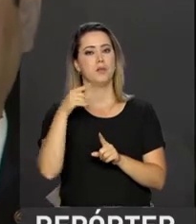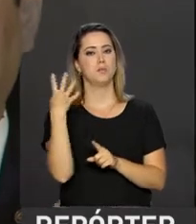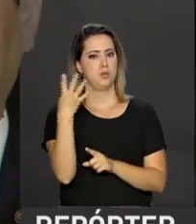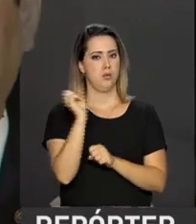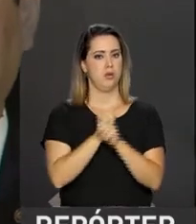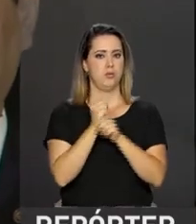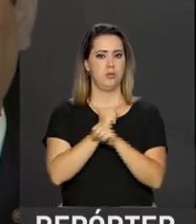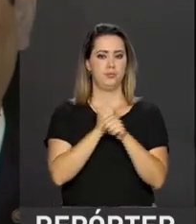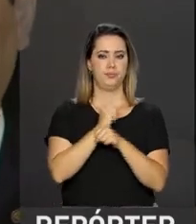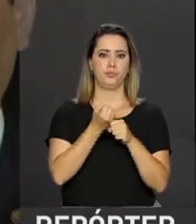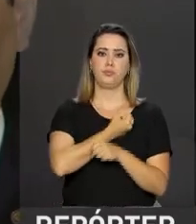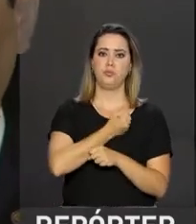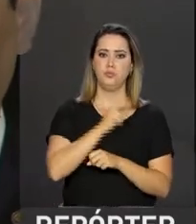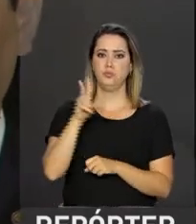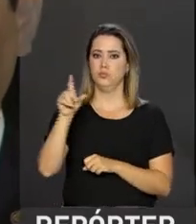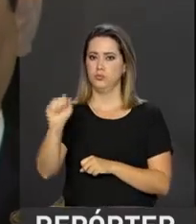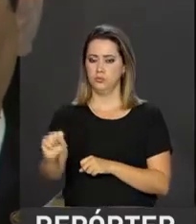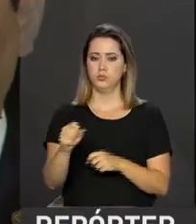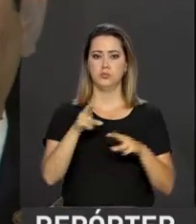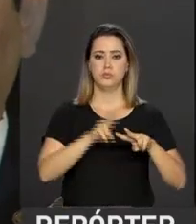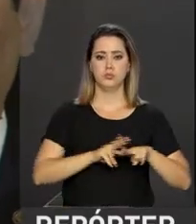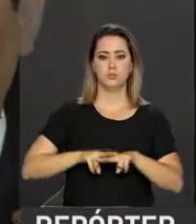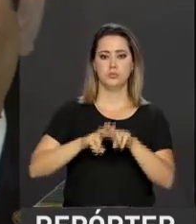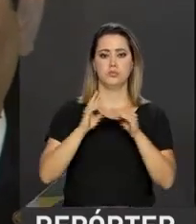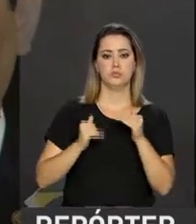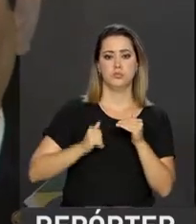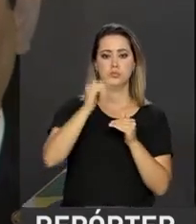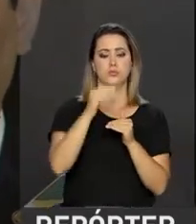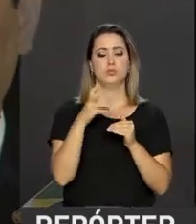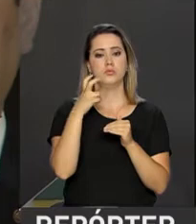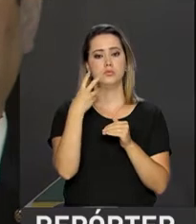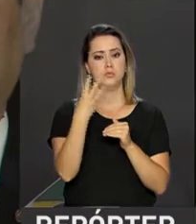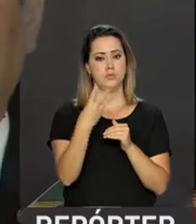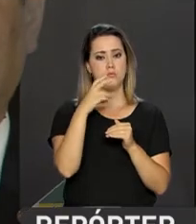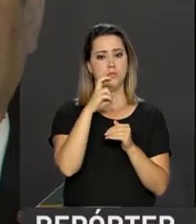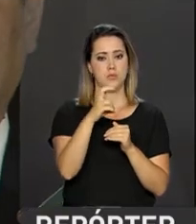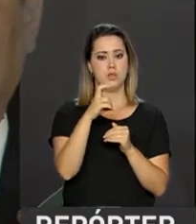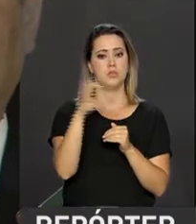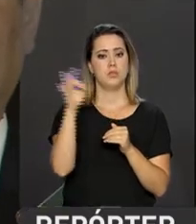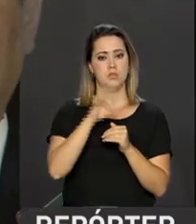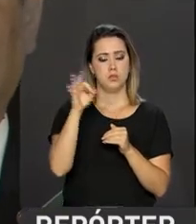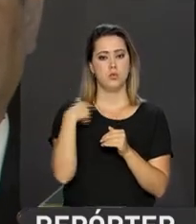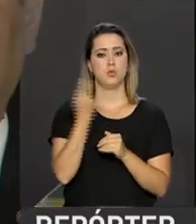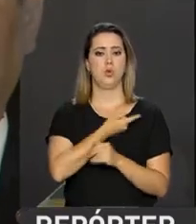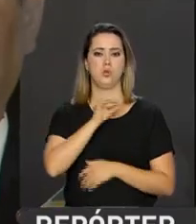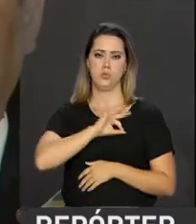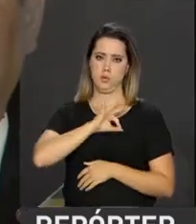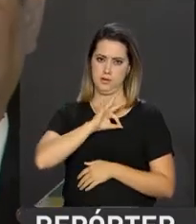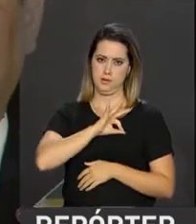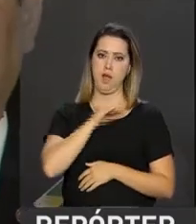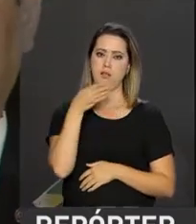o número de vagas de presídios e aumentamos em 35% o nosso efetivo de policiais no